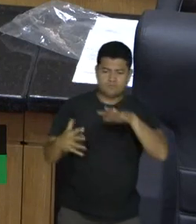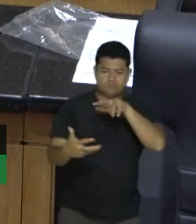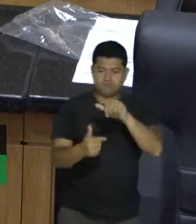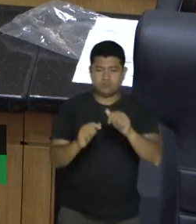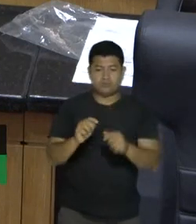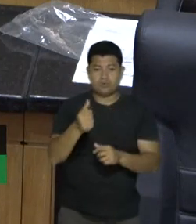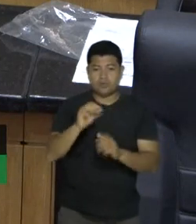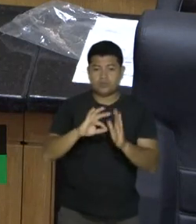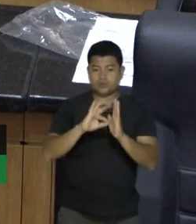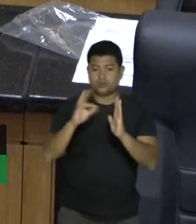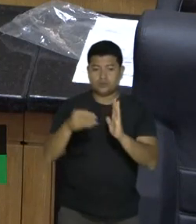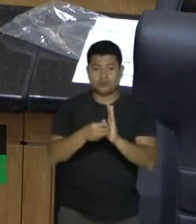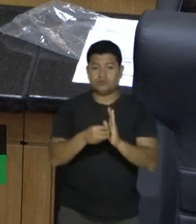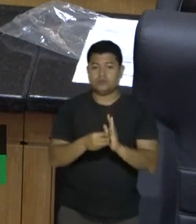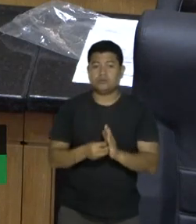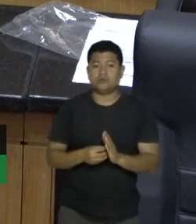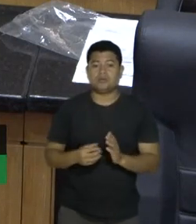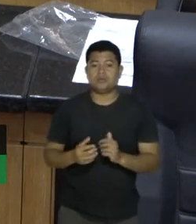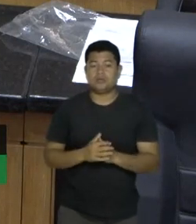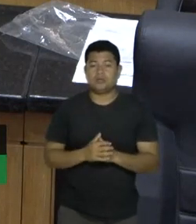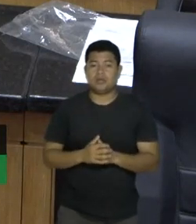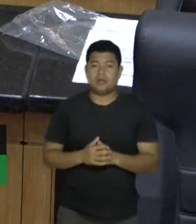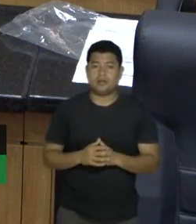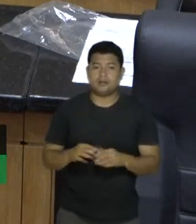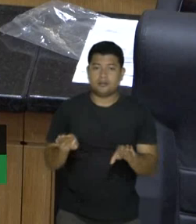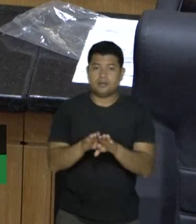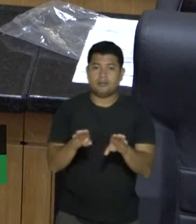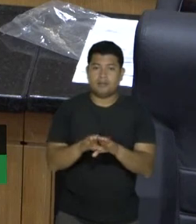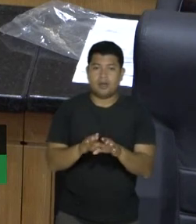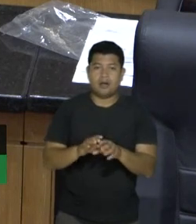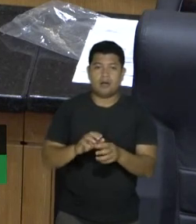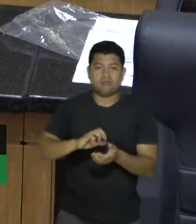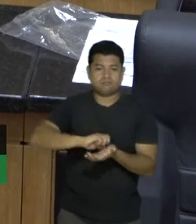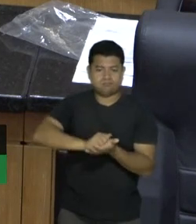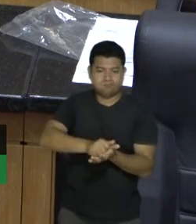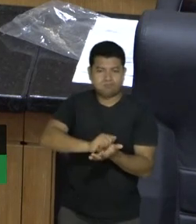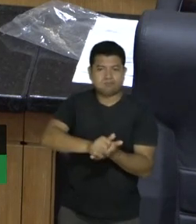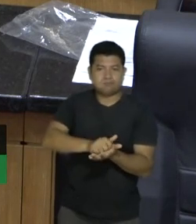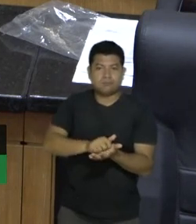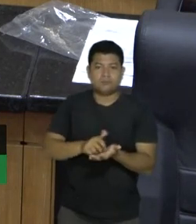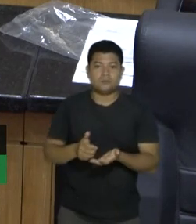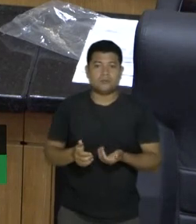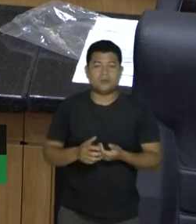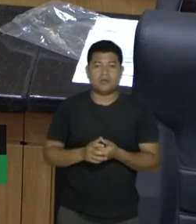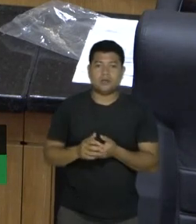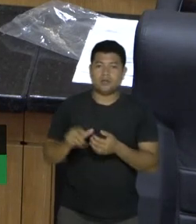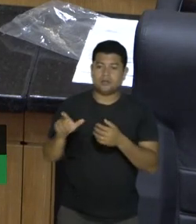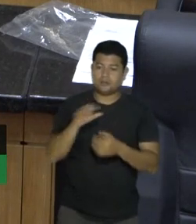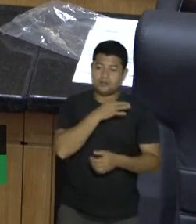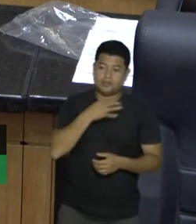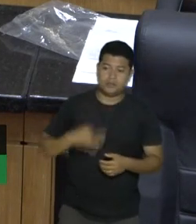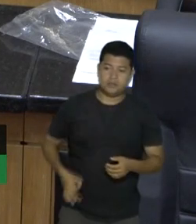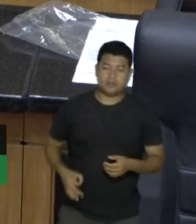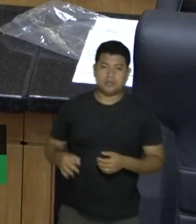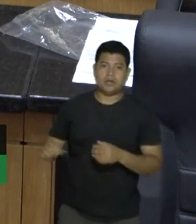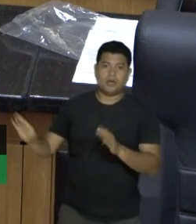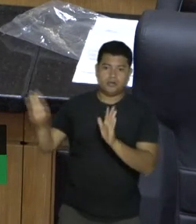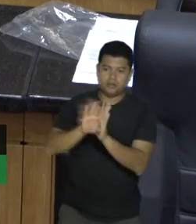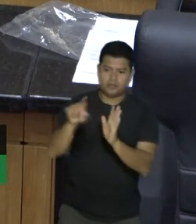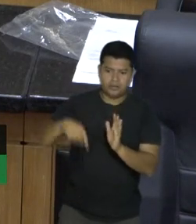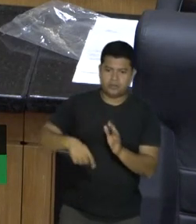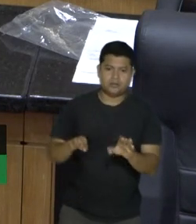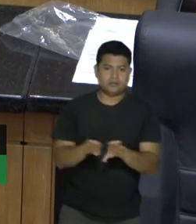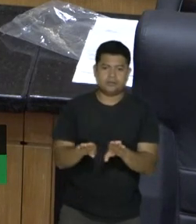não somente a maçã como a questão do alho O alho que também vem da China então nós temos que ter um